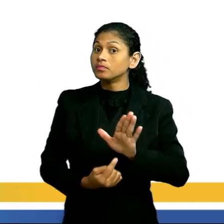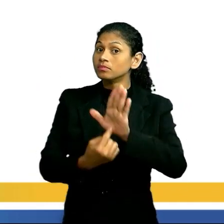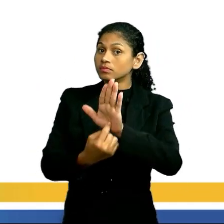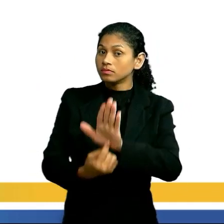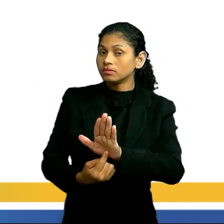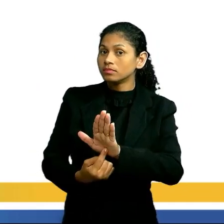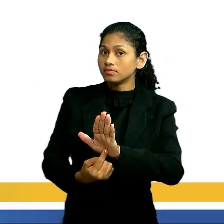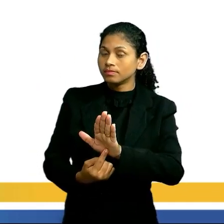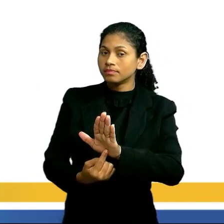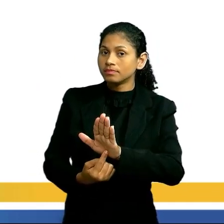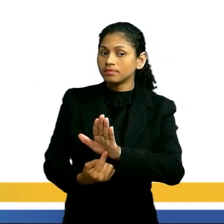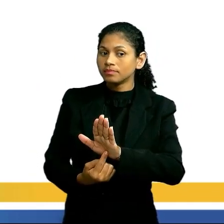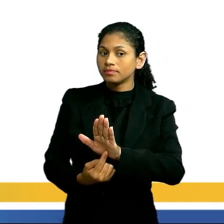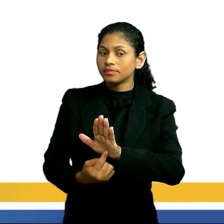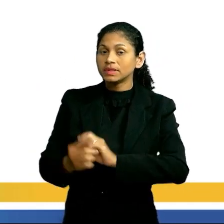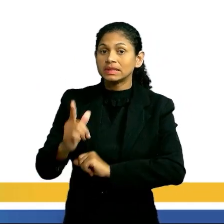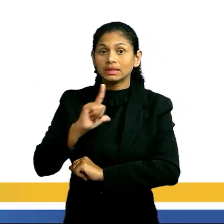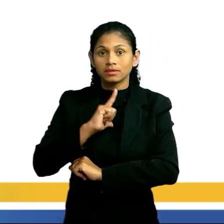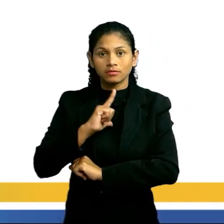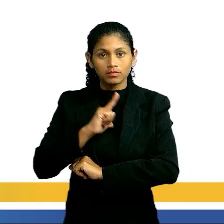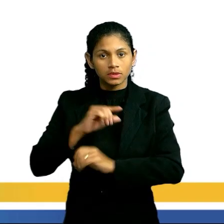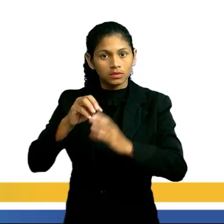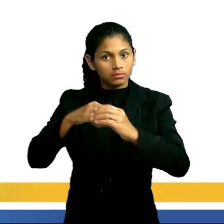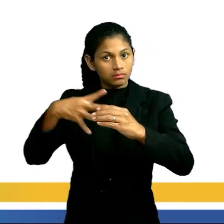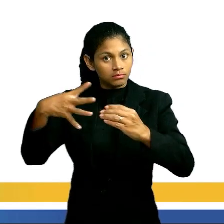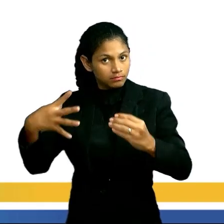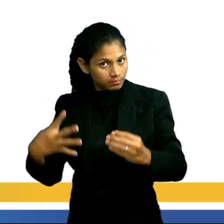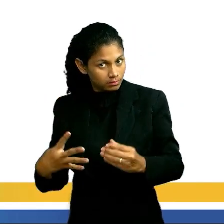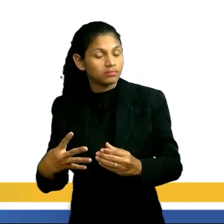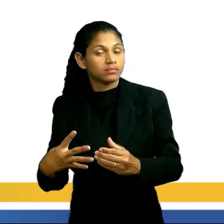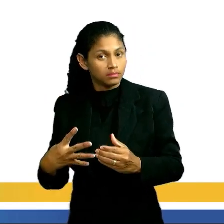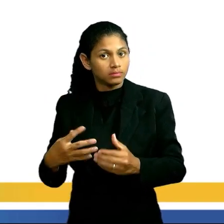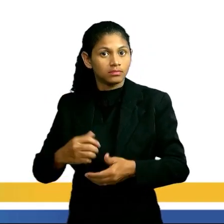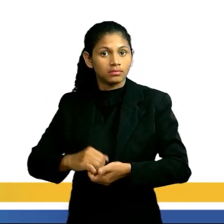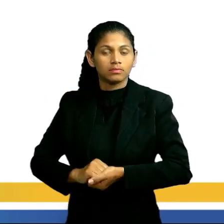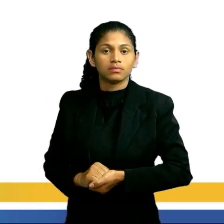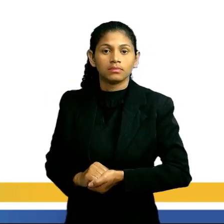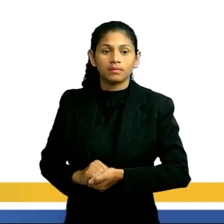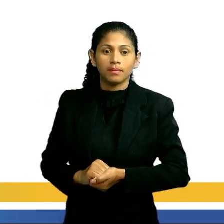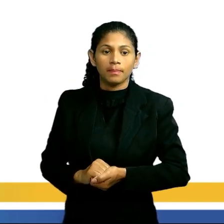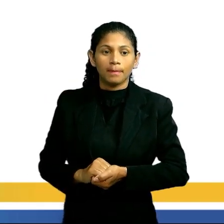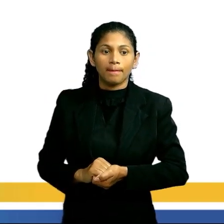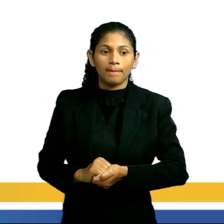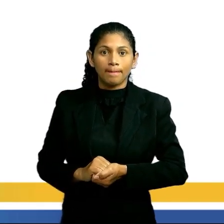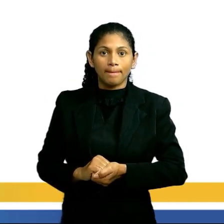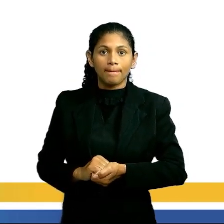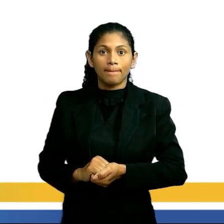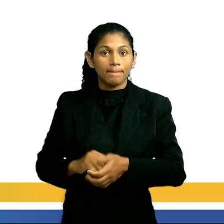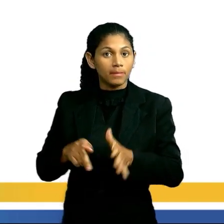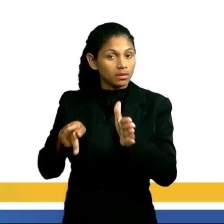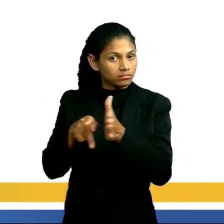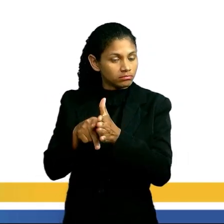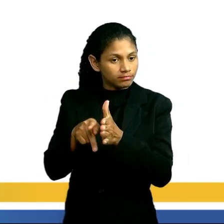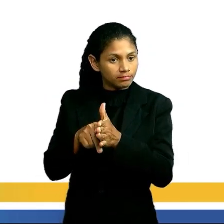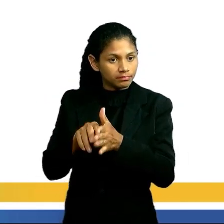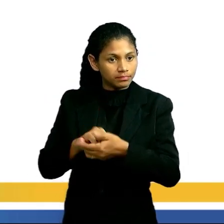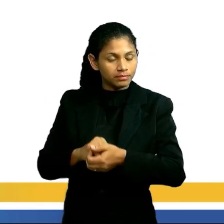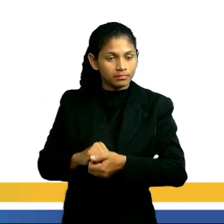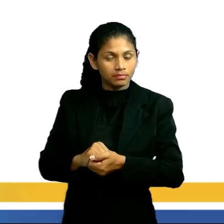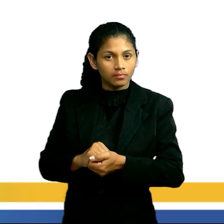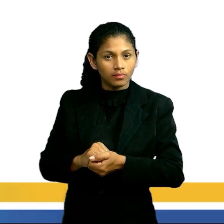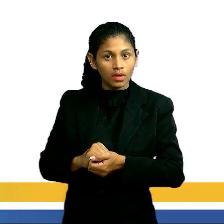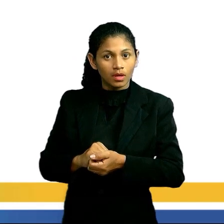que esses têm a característica em questão. Ok? E reparem que o indivíduo 3 e